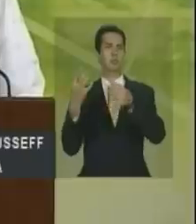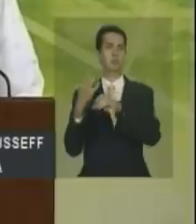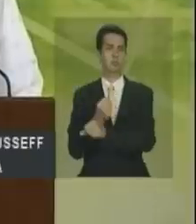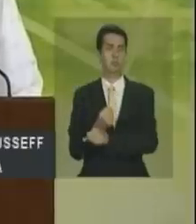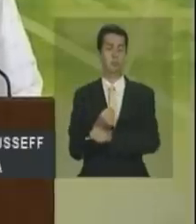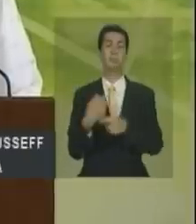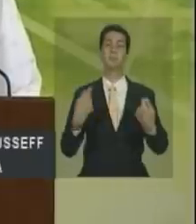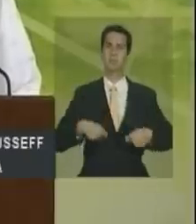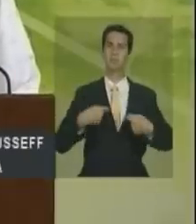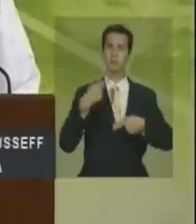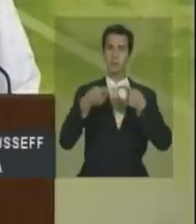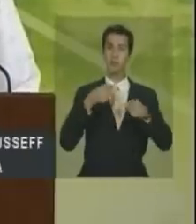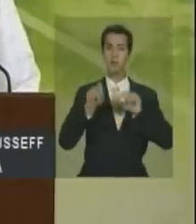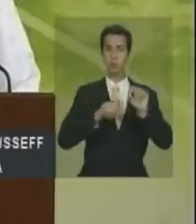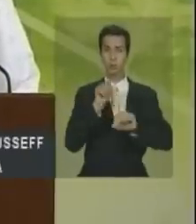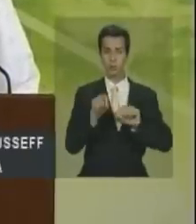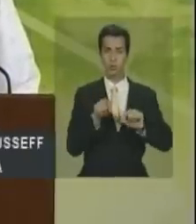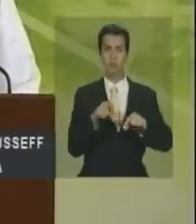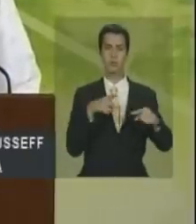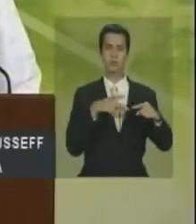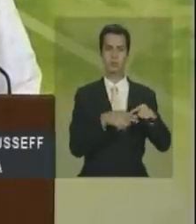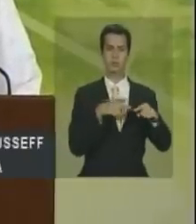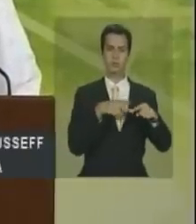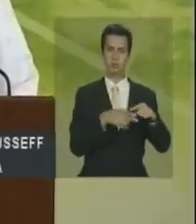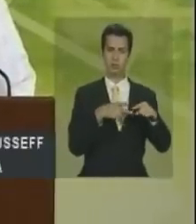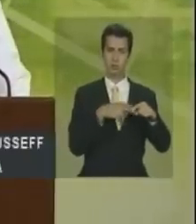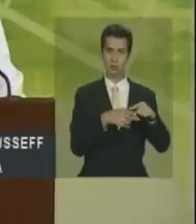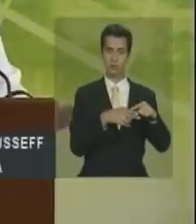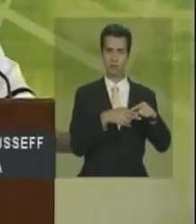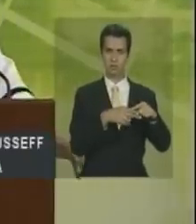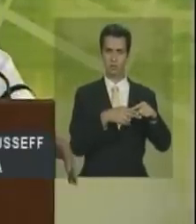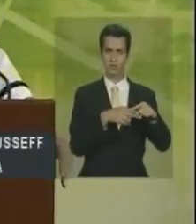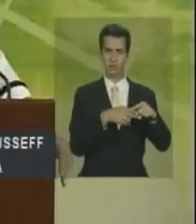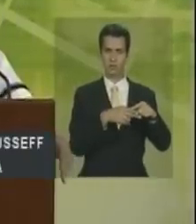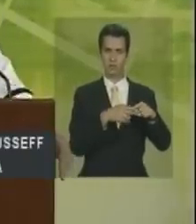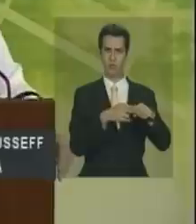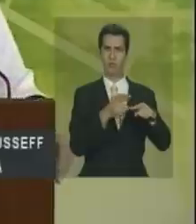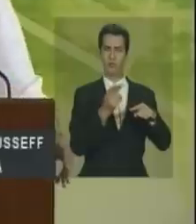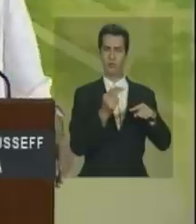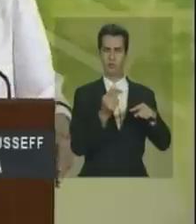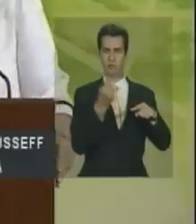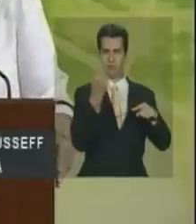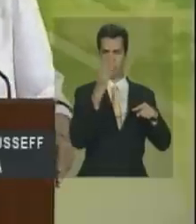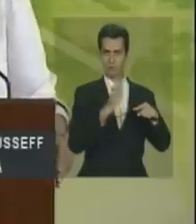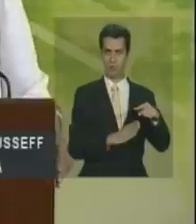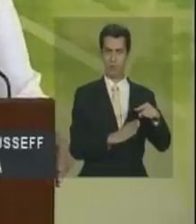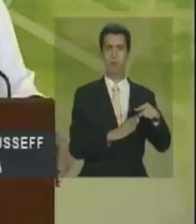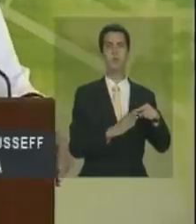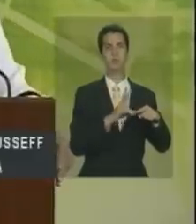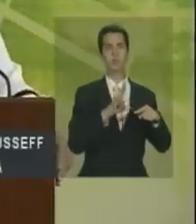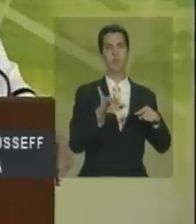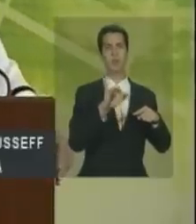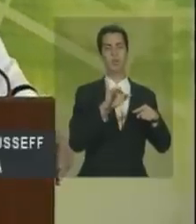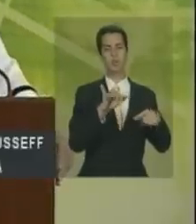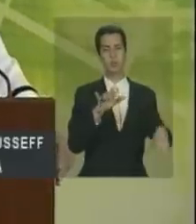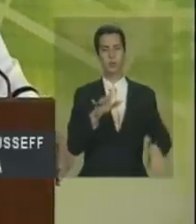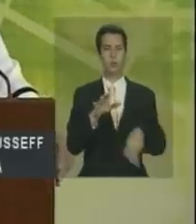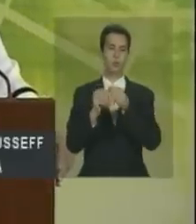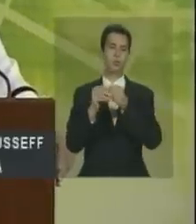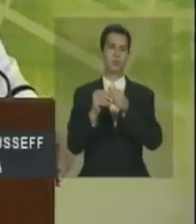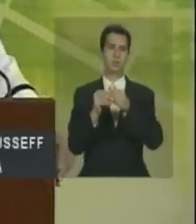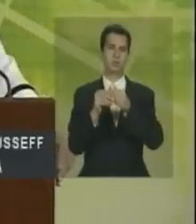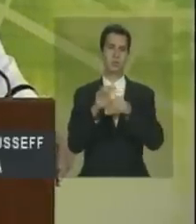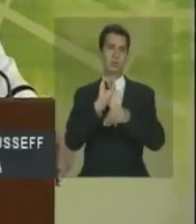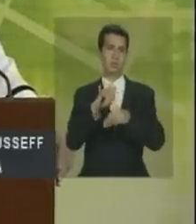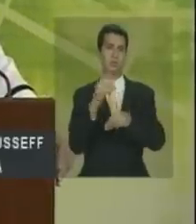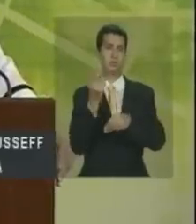Tesouro Nacional compensará sempre essas as eventuais perdas de arrecadação